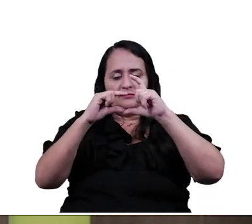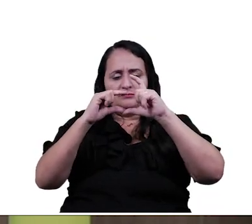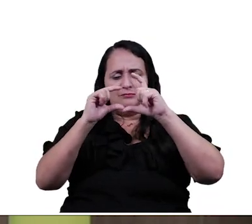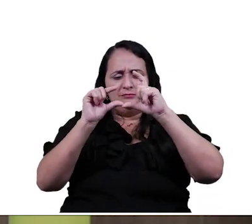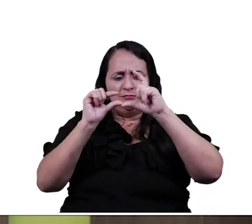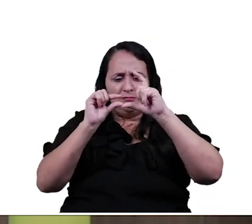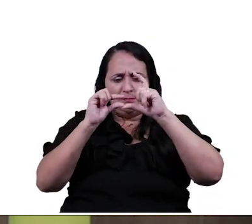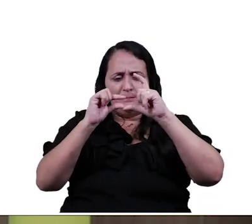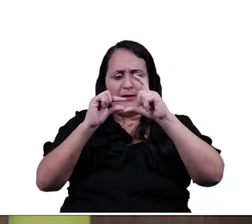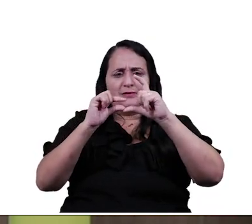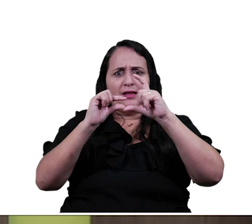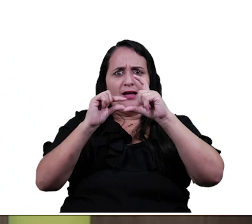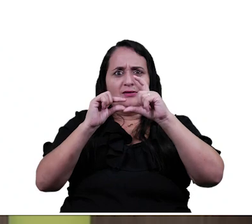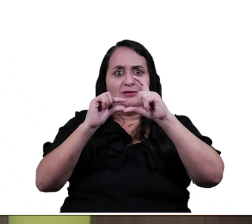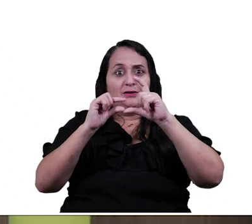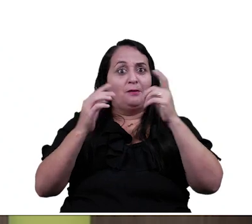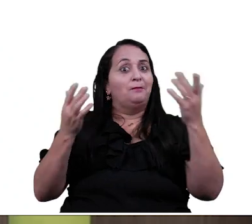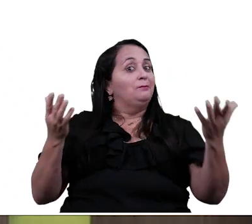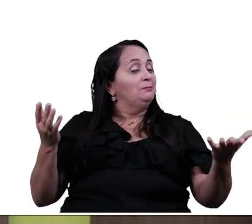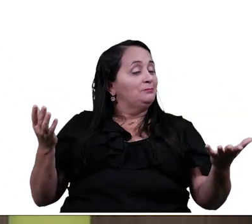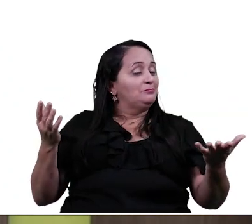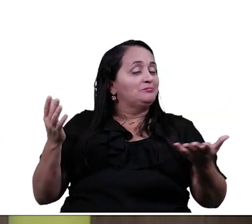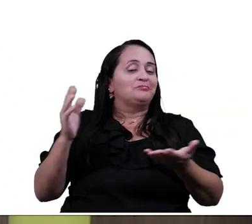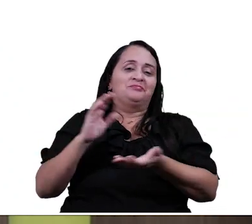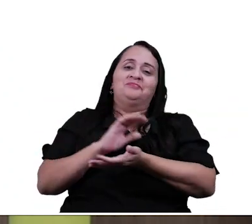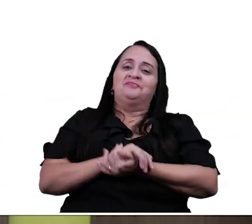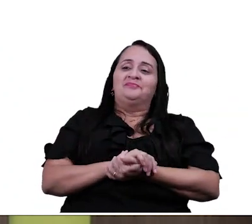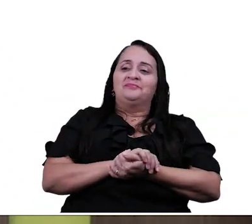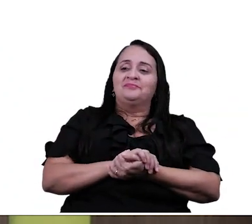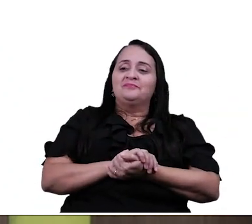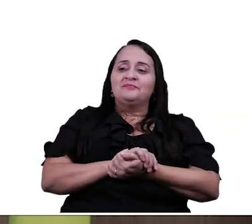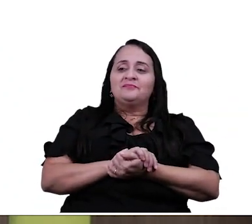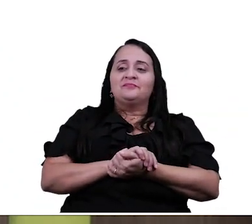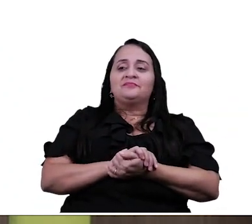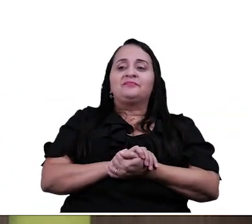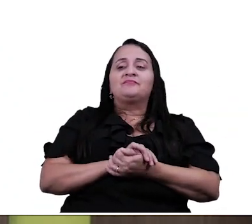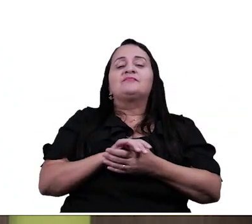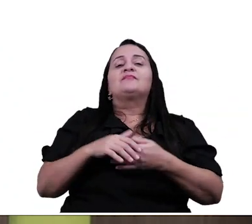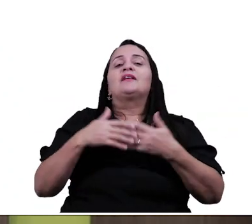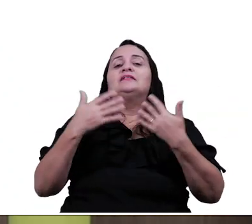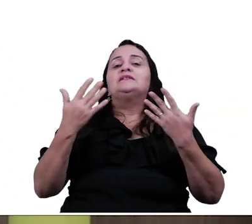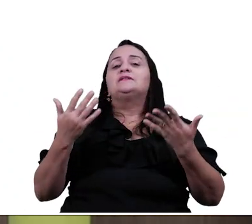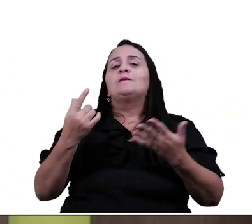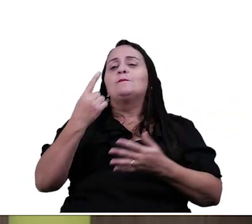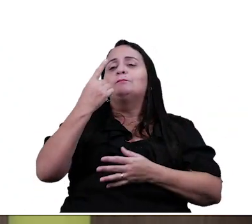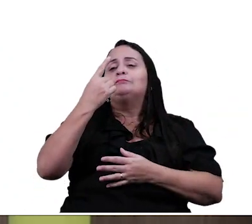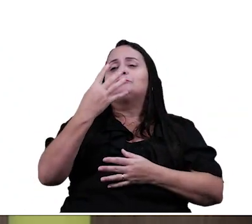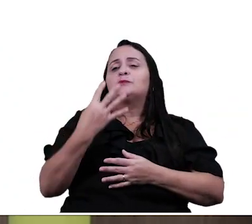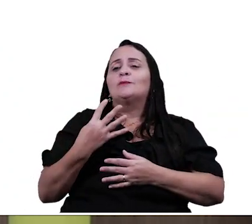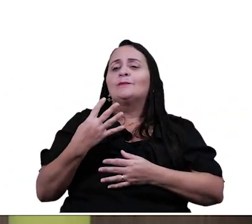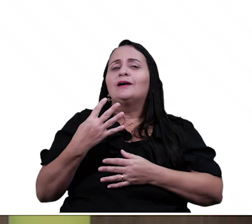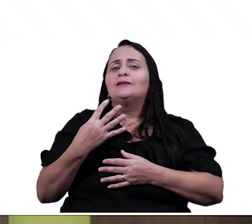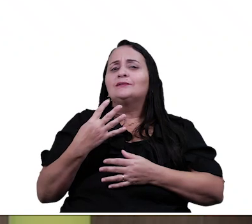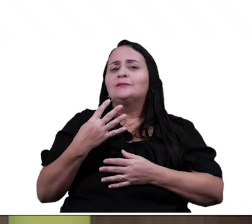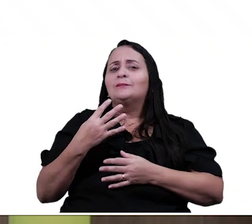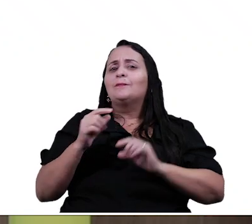Muita metade, né? Mas vamos seguir. Então, 1 quarto vai ser